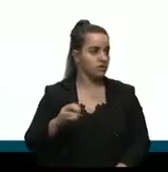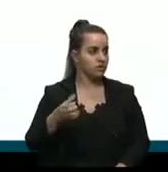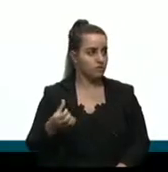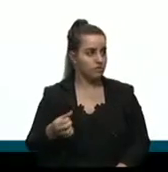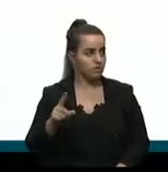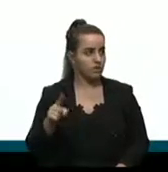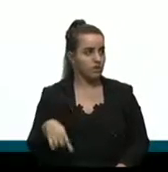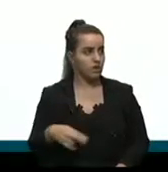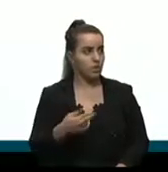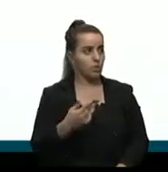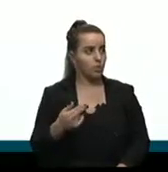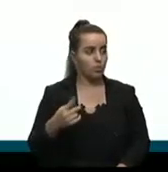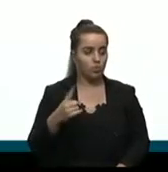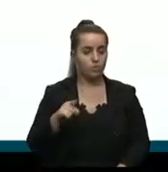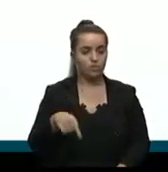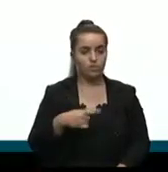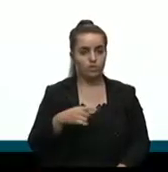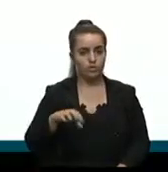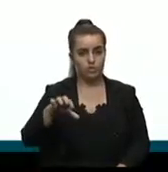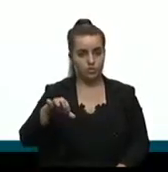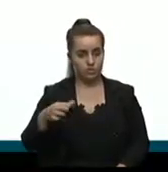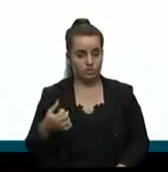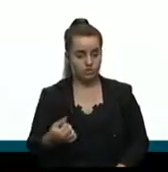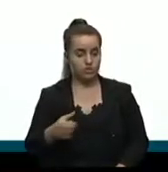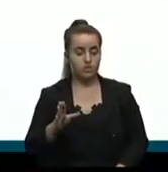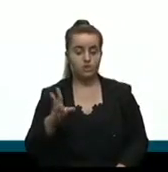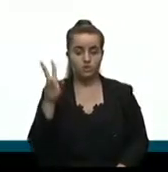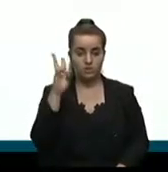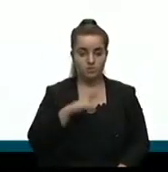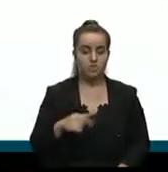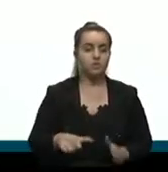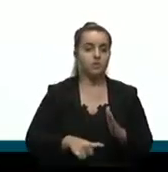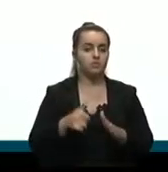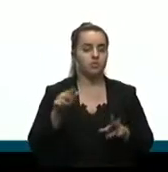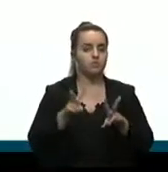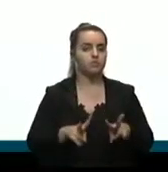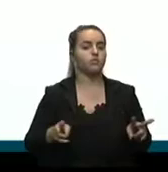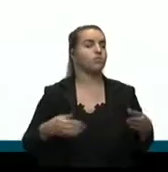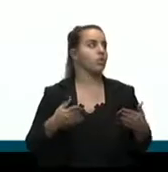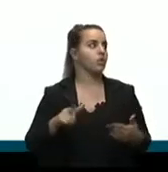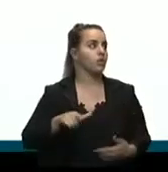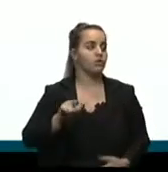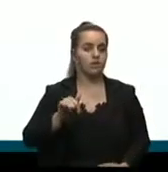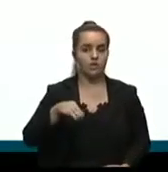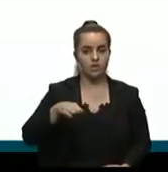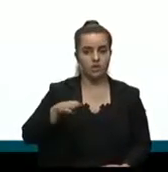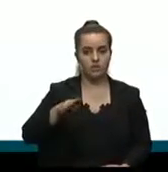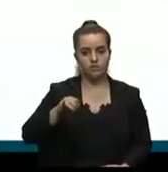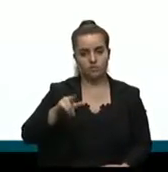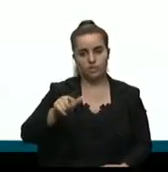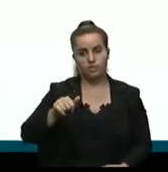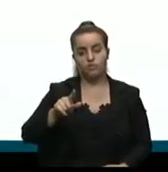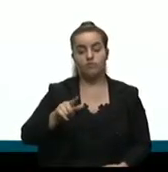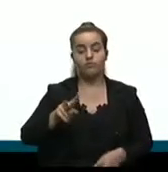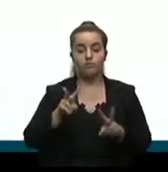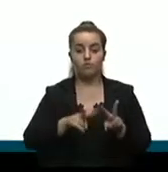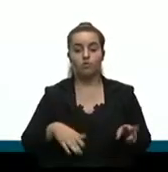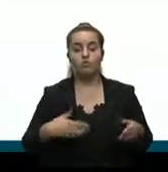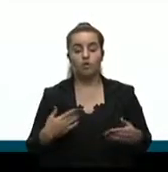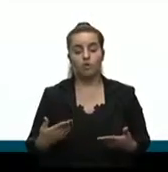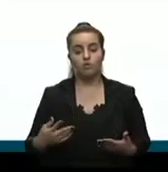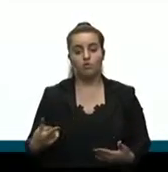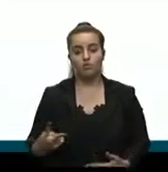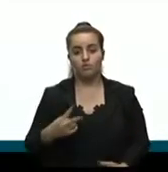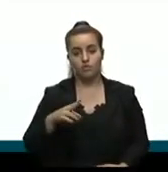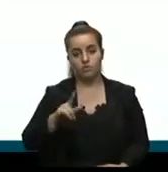é igual a 1,96. Então, lembre-se, primeiro você determina o lambda, localiza o valor do lambda no centro